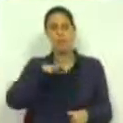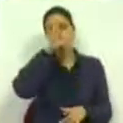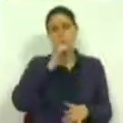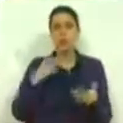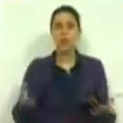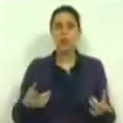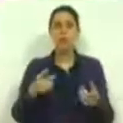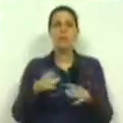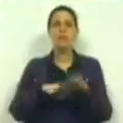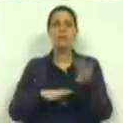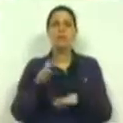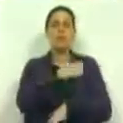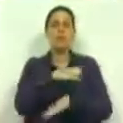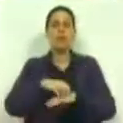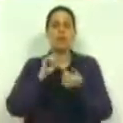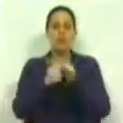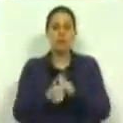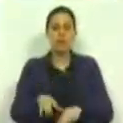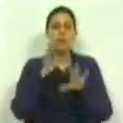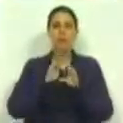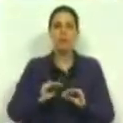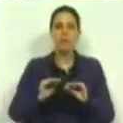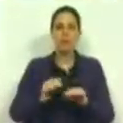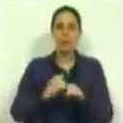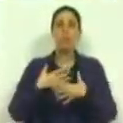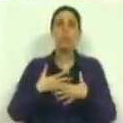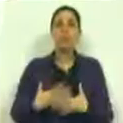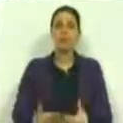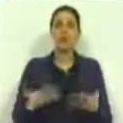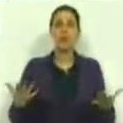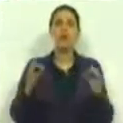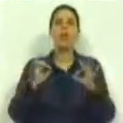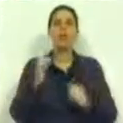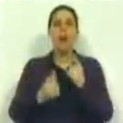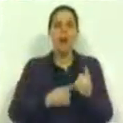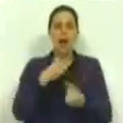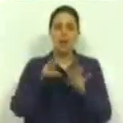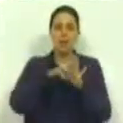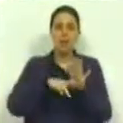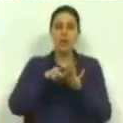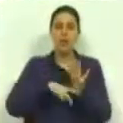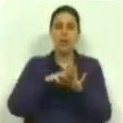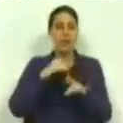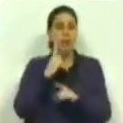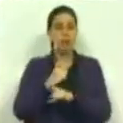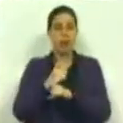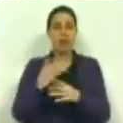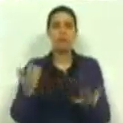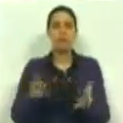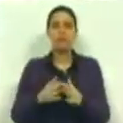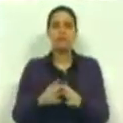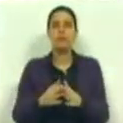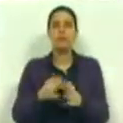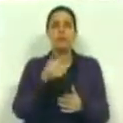Estado, da reabilitação urbana, da formação profissional e mesmo de algumas regras como aquela